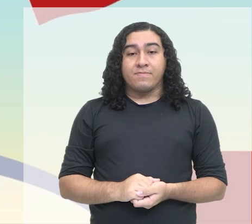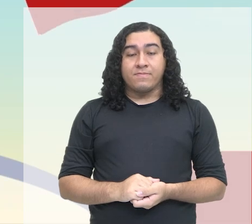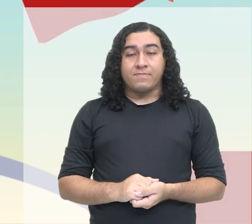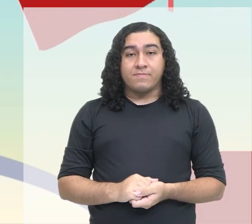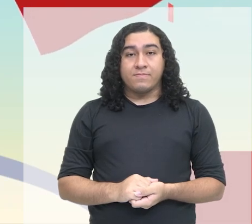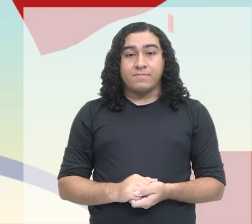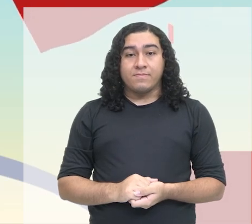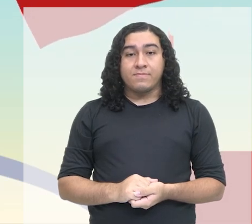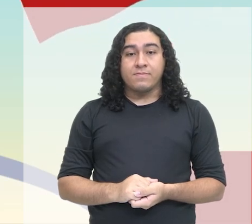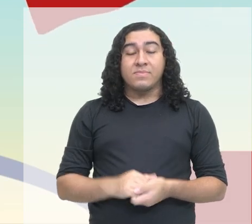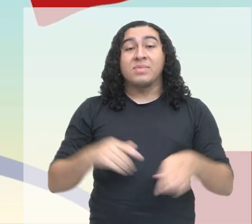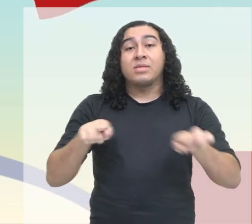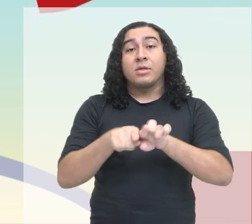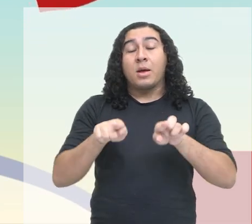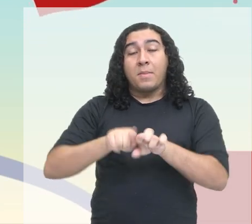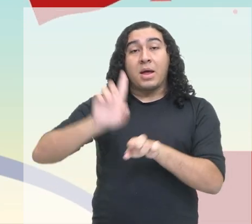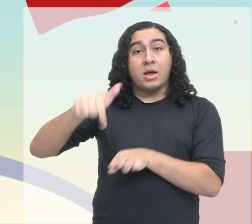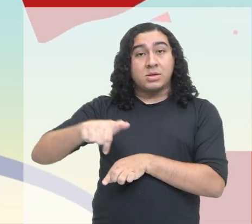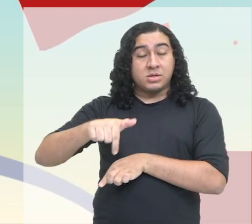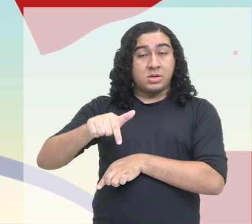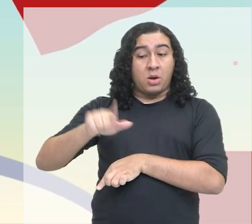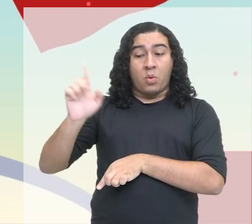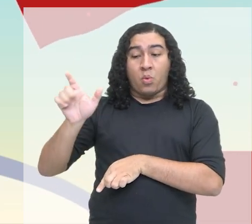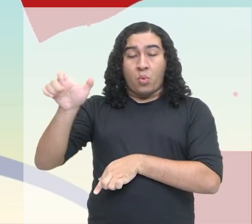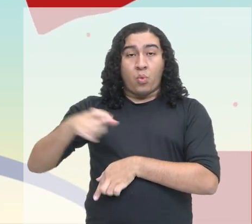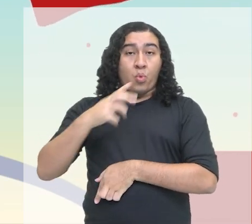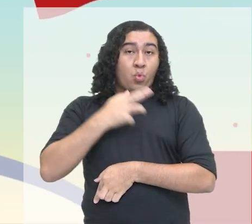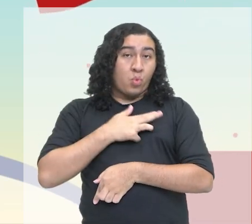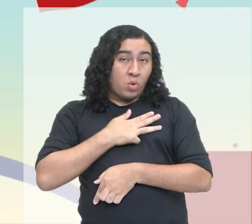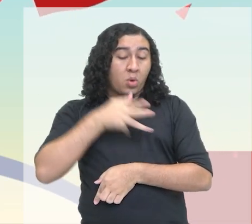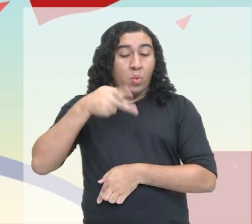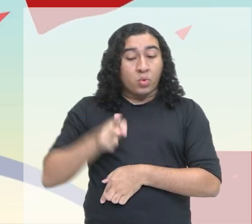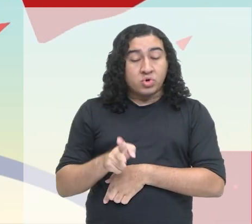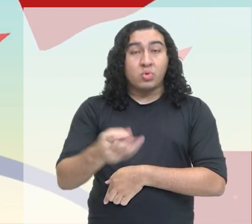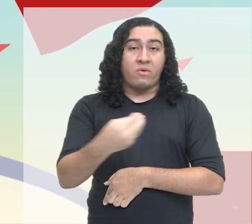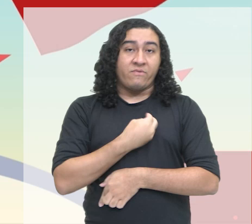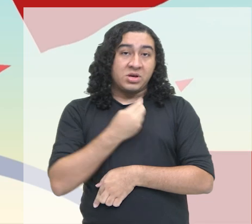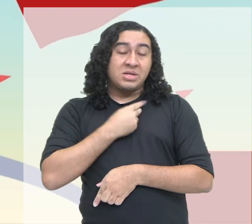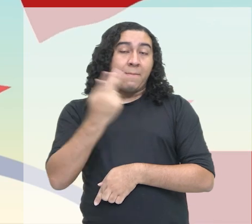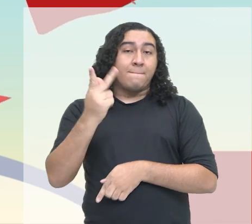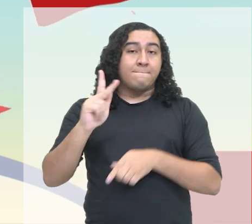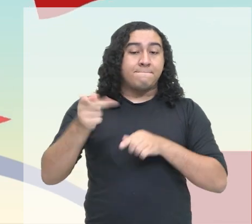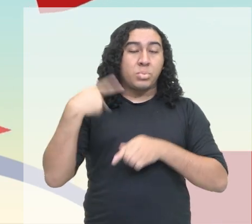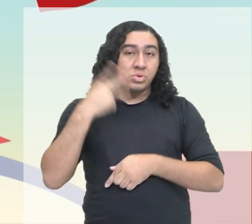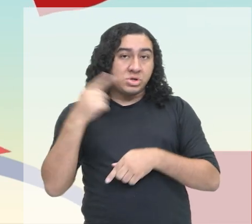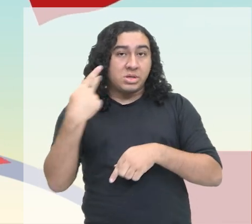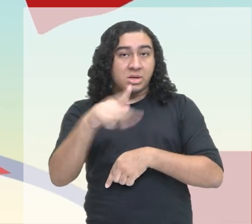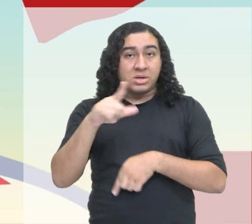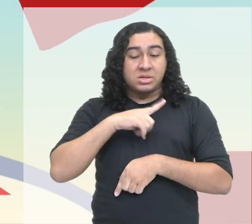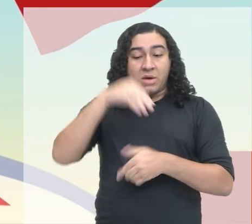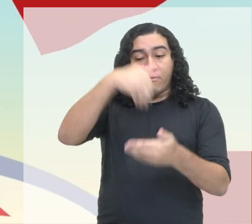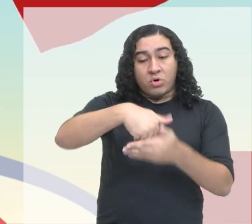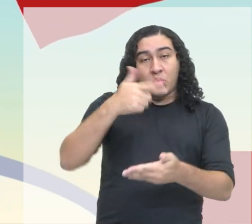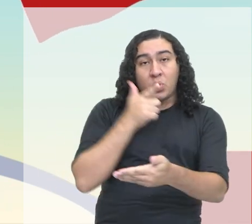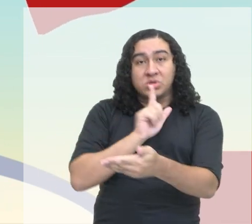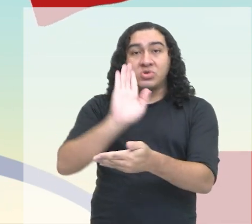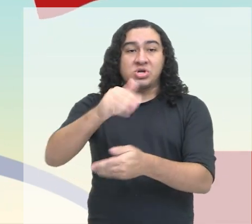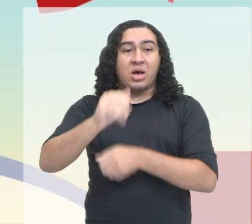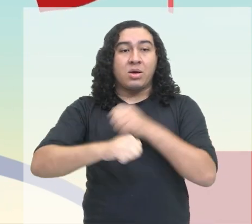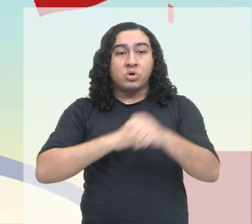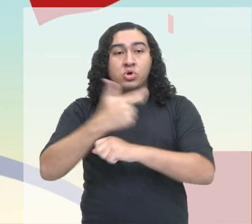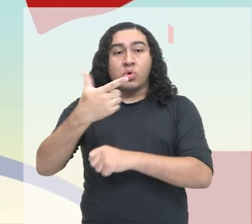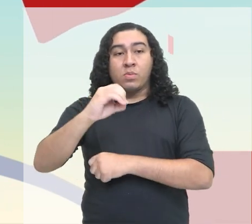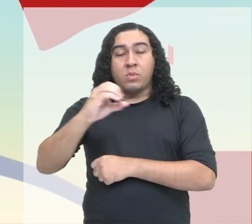Luiz Inácio Lula da Silva continuou sua trajetória política sendo eleito presidente em 2002,